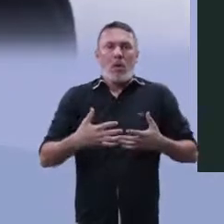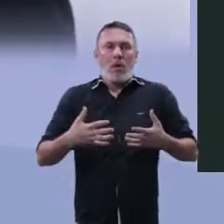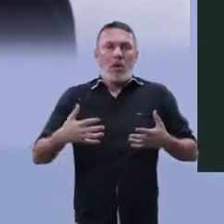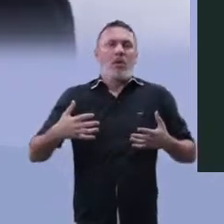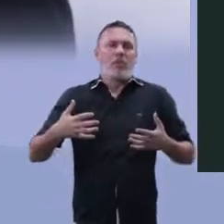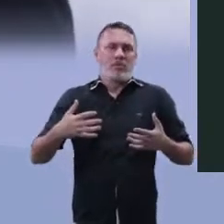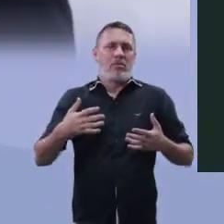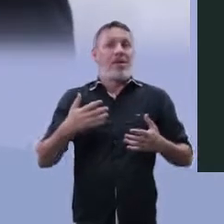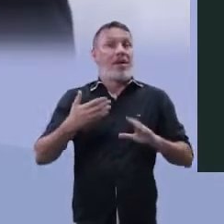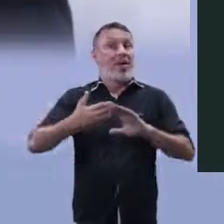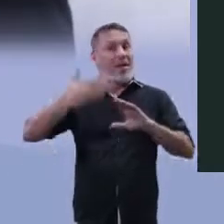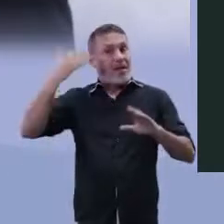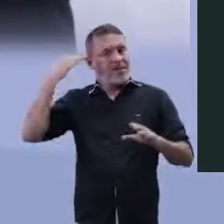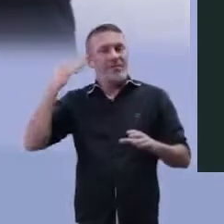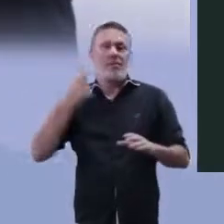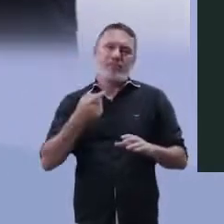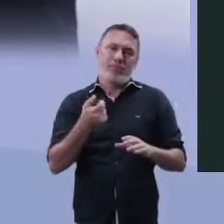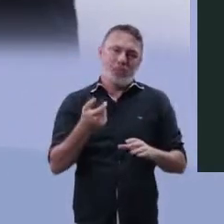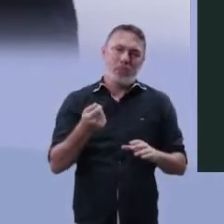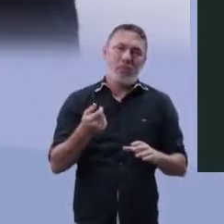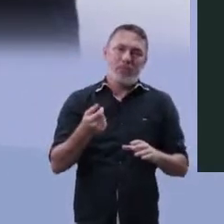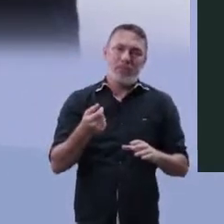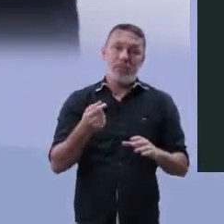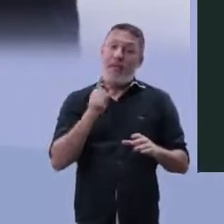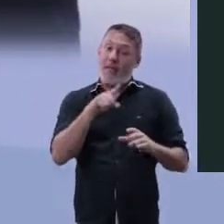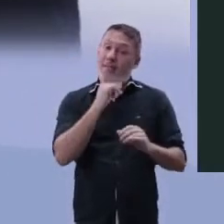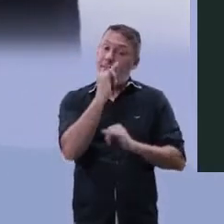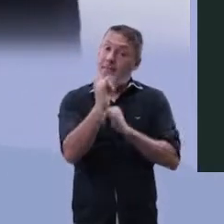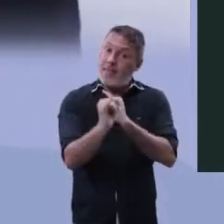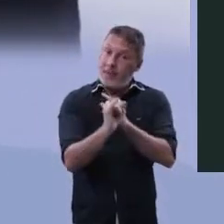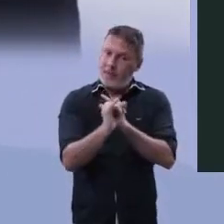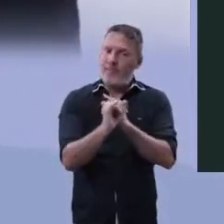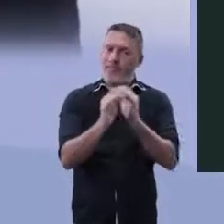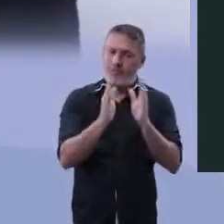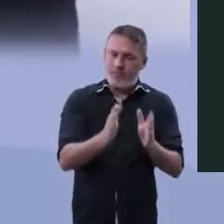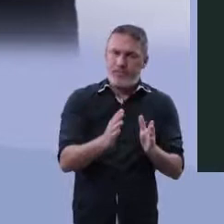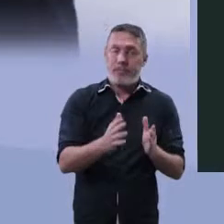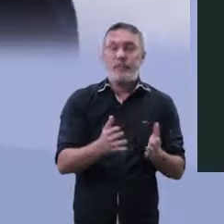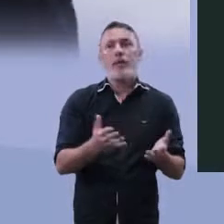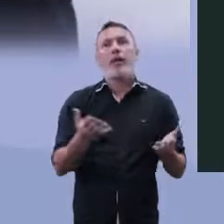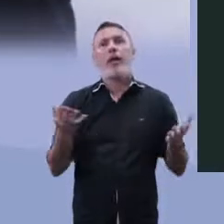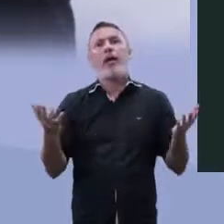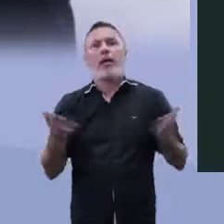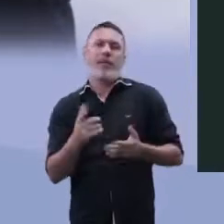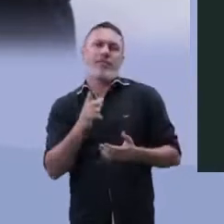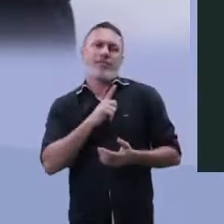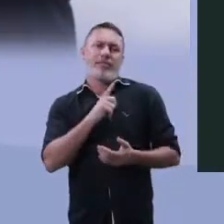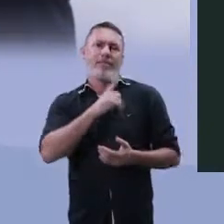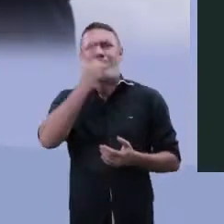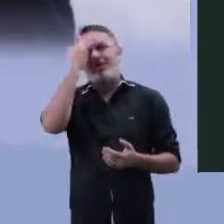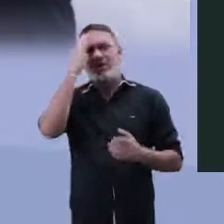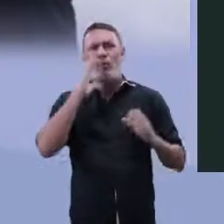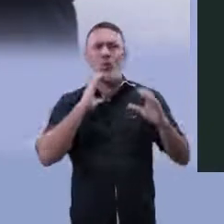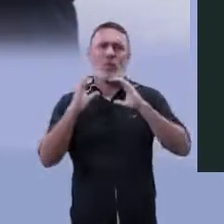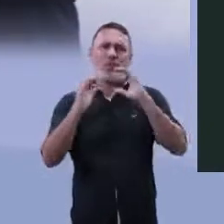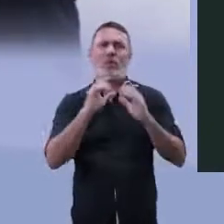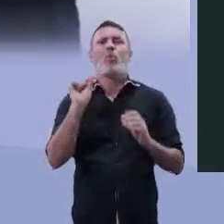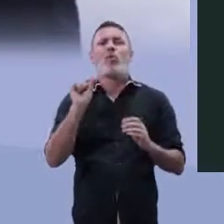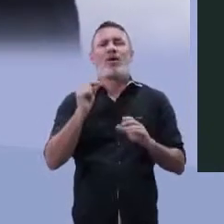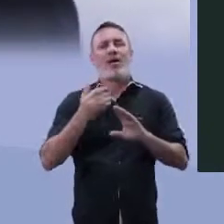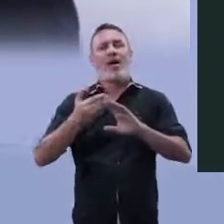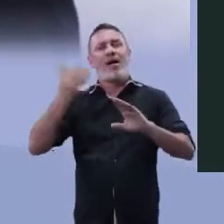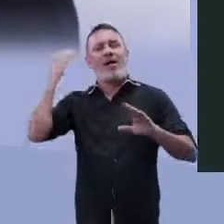número maior de pessoas tenha acesso a essa rede mundial de computadores, que sempre quando a gente fala, a internet define dessa